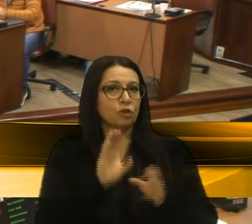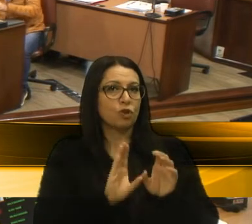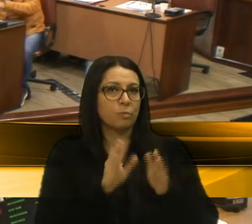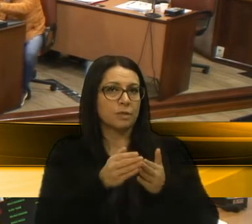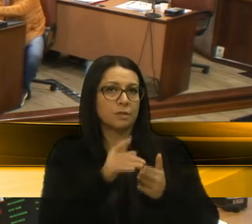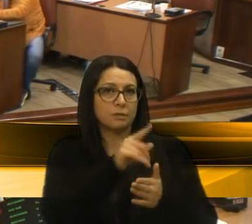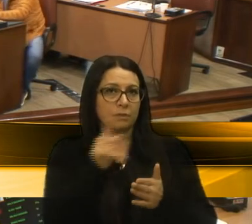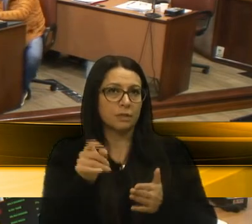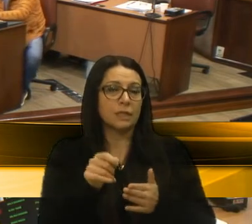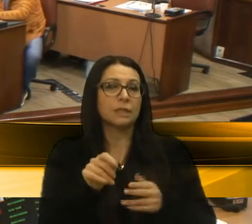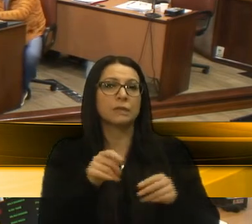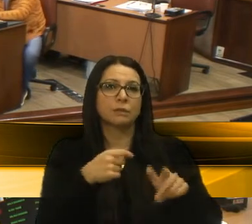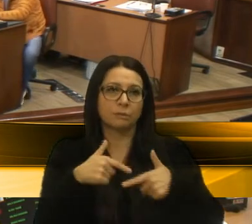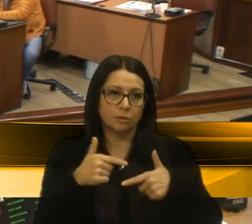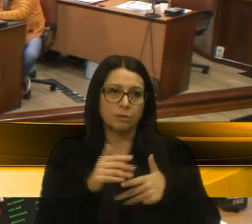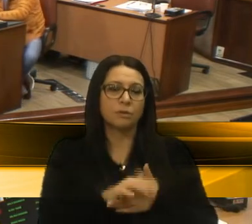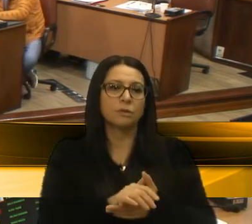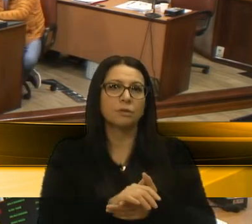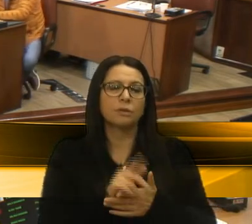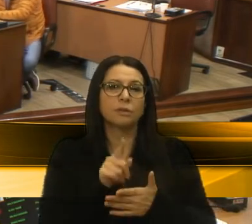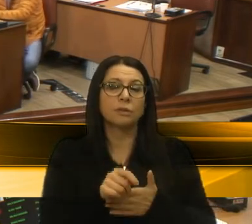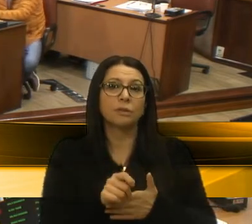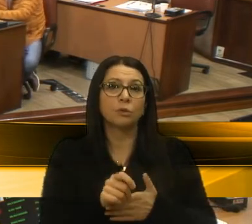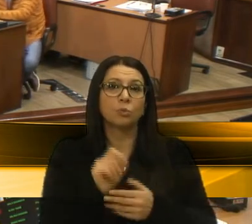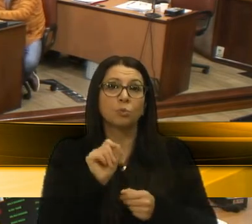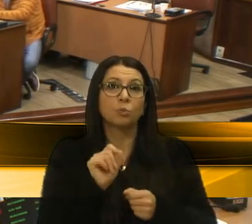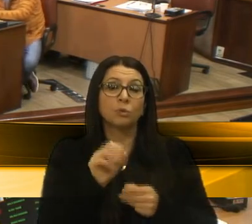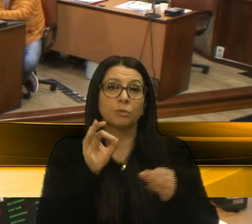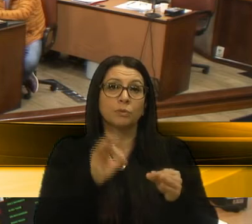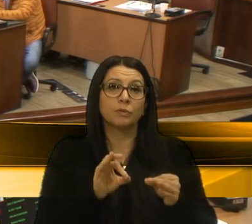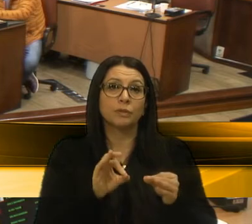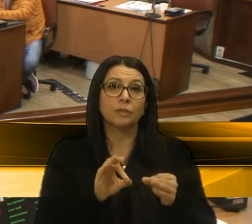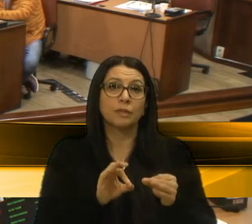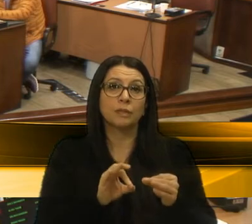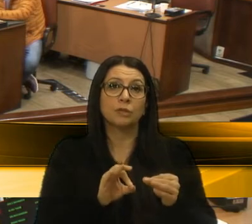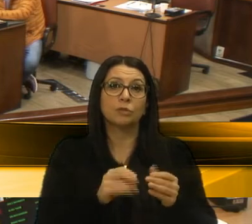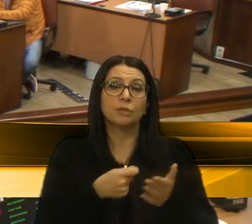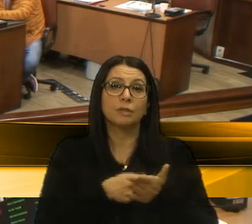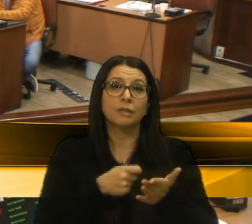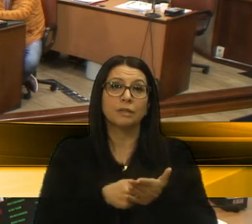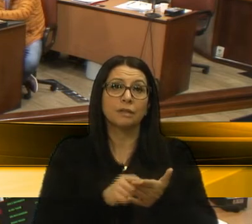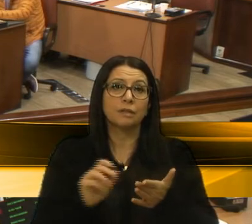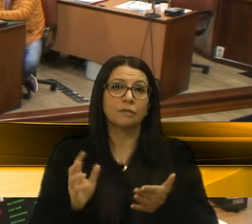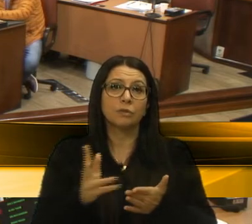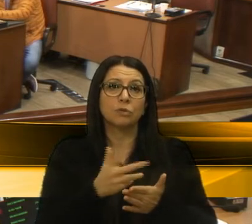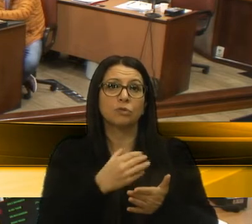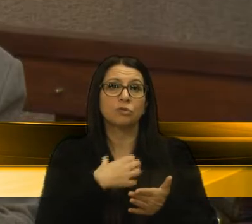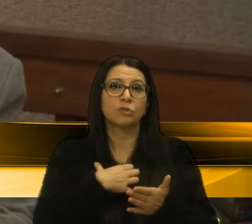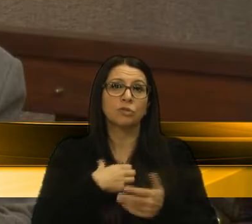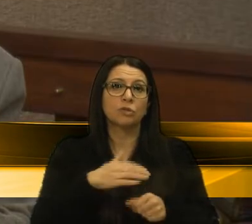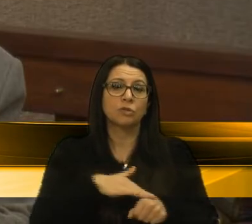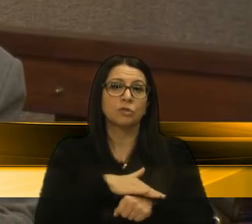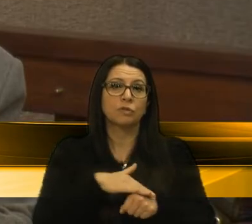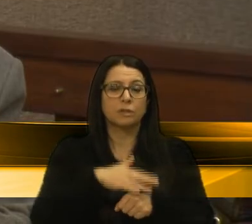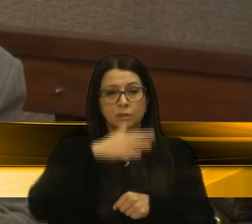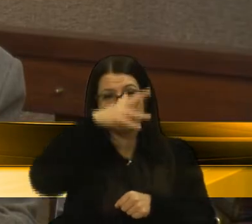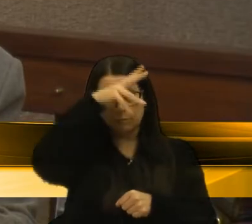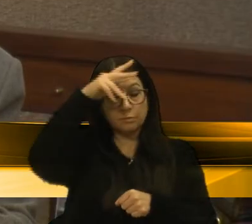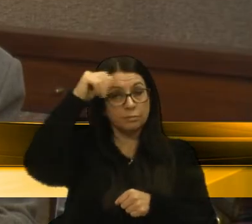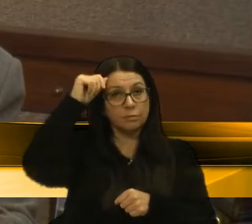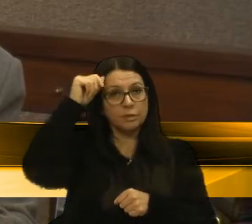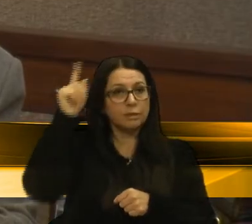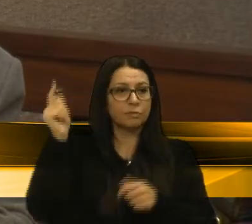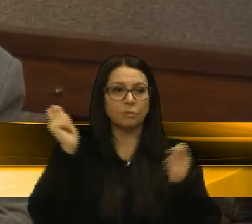Vossa Excelência estão trabalhando com aquilo que é o correto, pé no chão, tentaram todas as formas de diálogo com o Executivo. Não foi